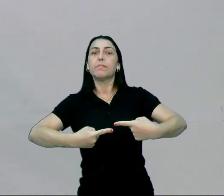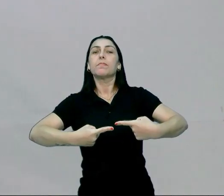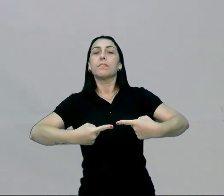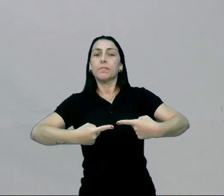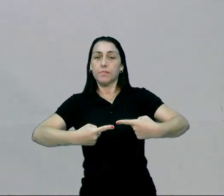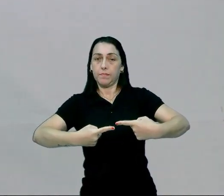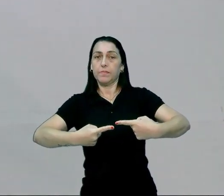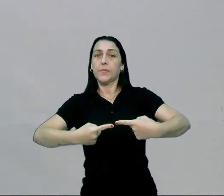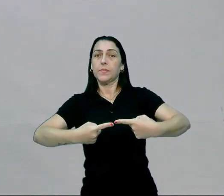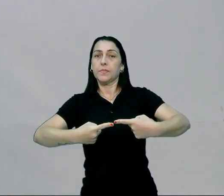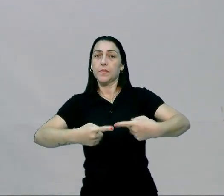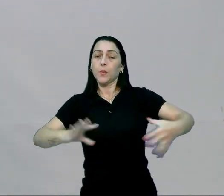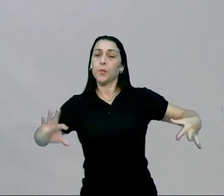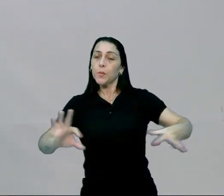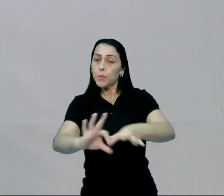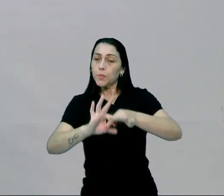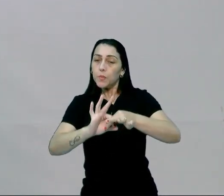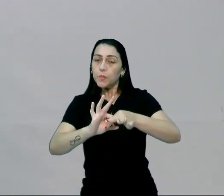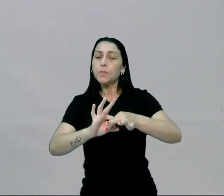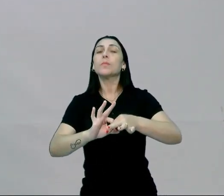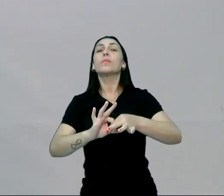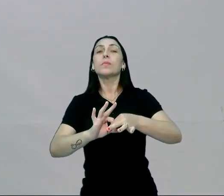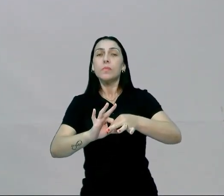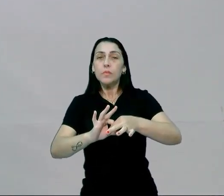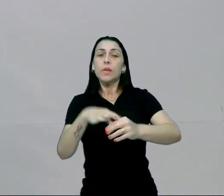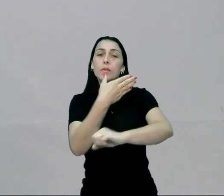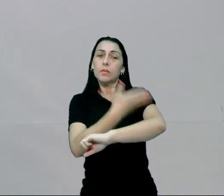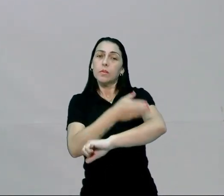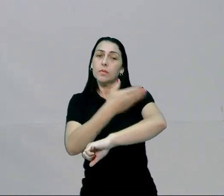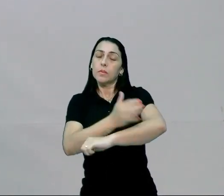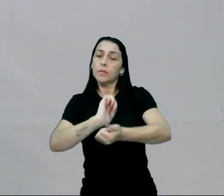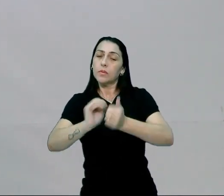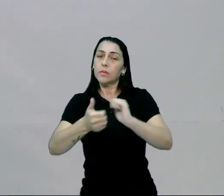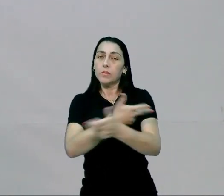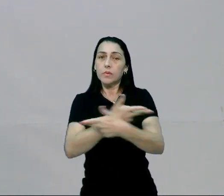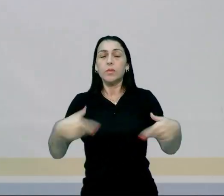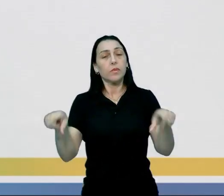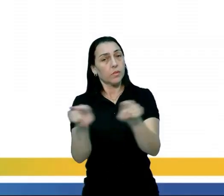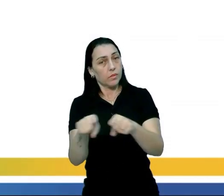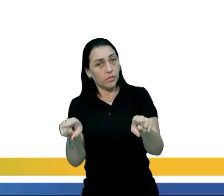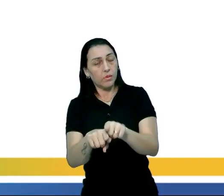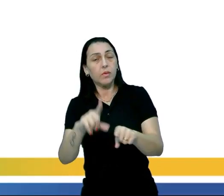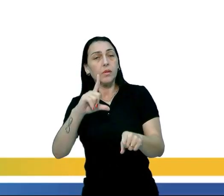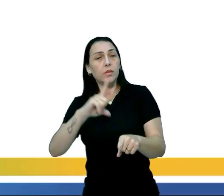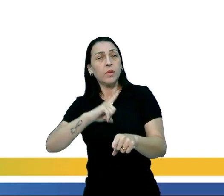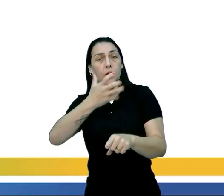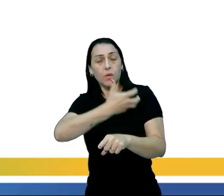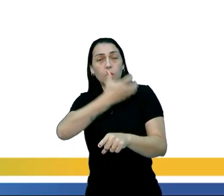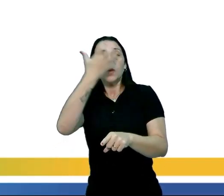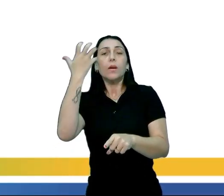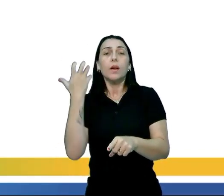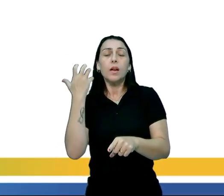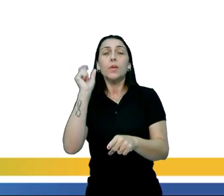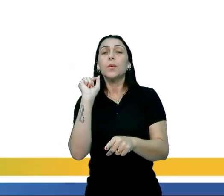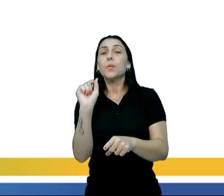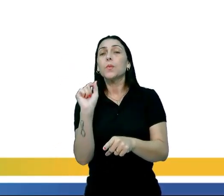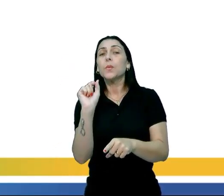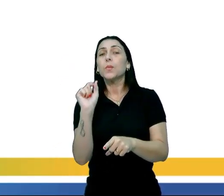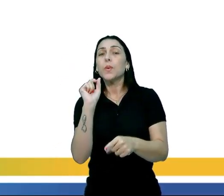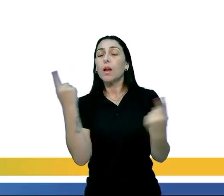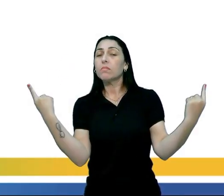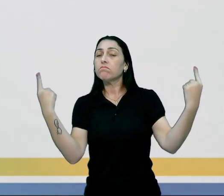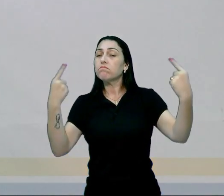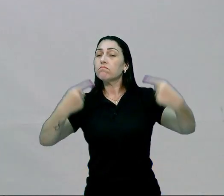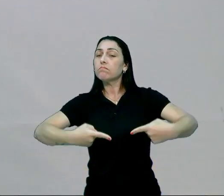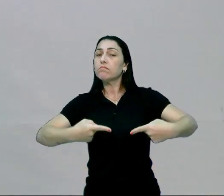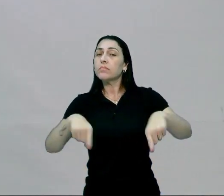muito entranhado, né? Relacionado às práticas esportivas. Além disso, tem o caráter de, geralmente,